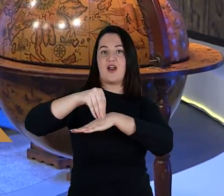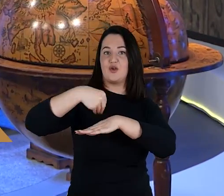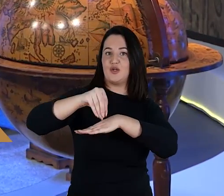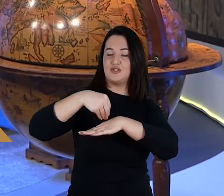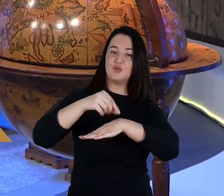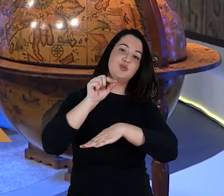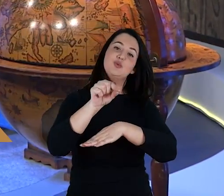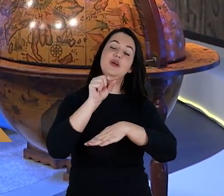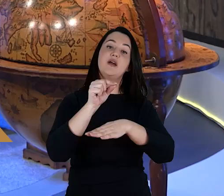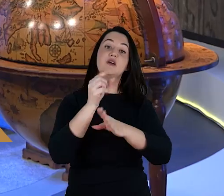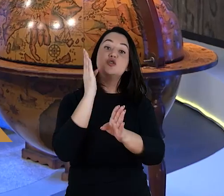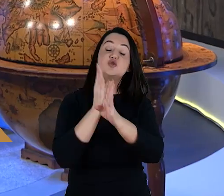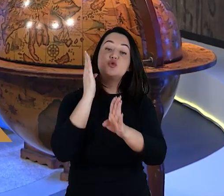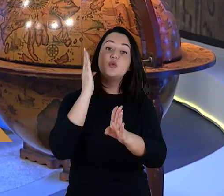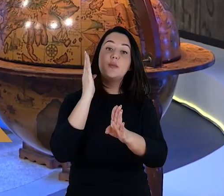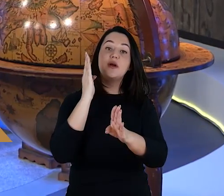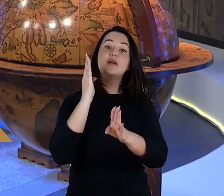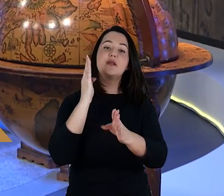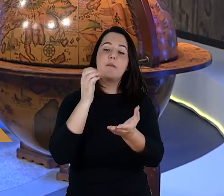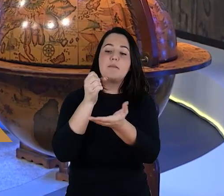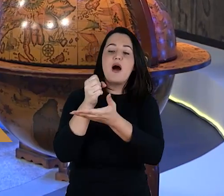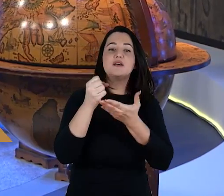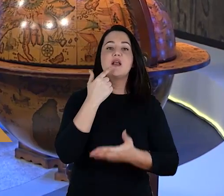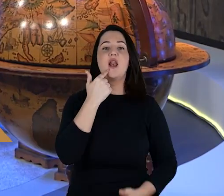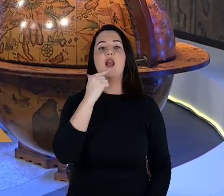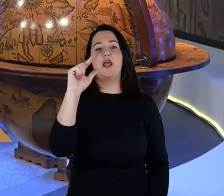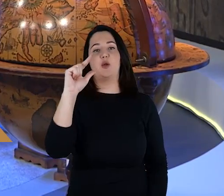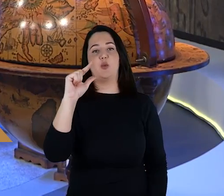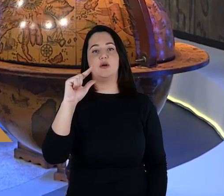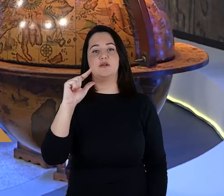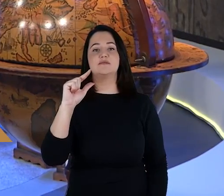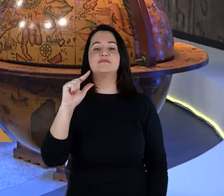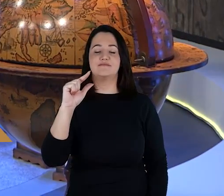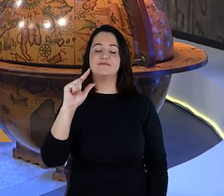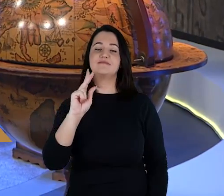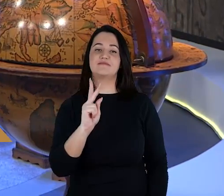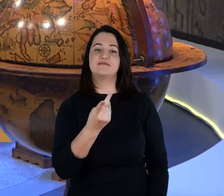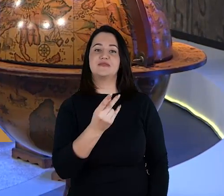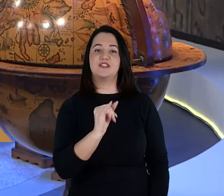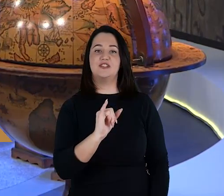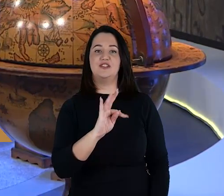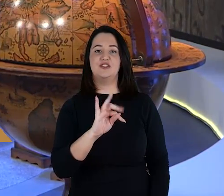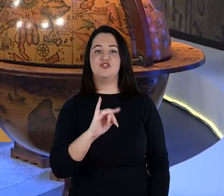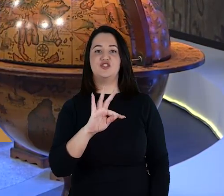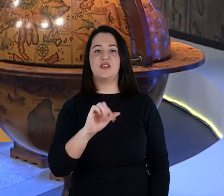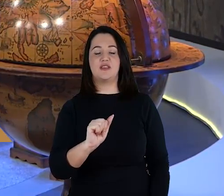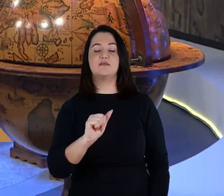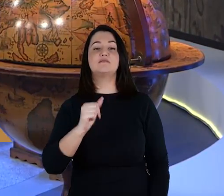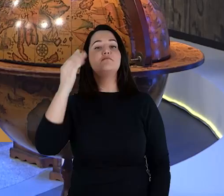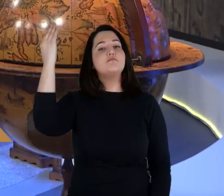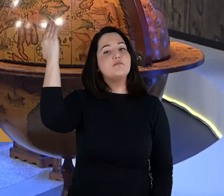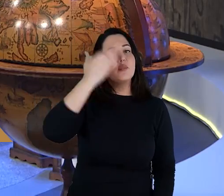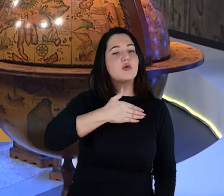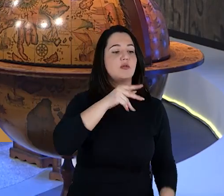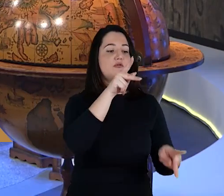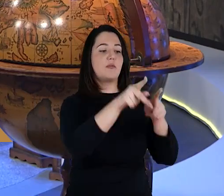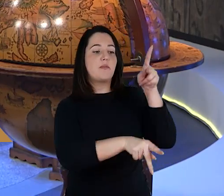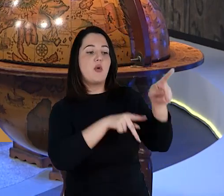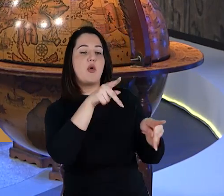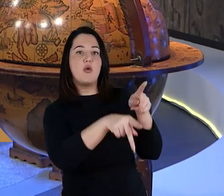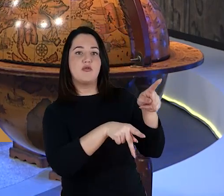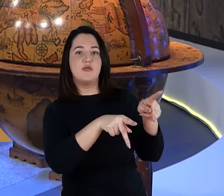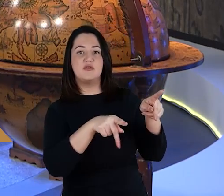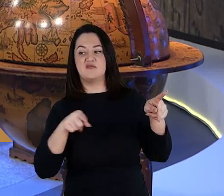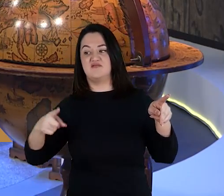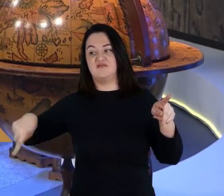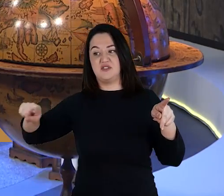e tradução das bases iniciais do idioma hitita, que terminou provando a existência de um povo que os críticos